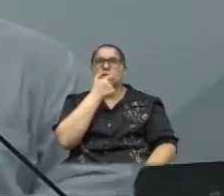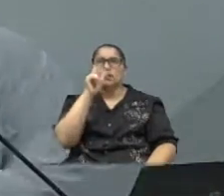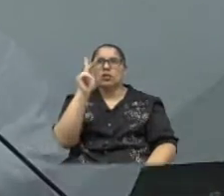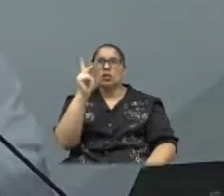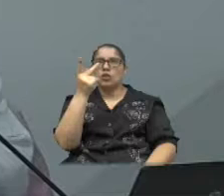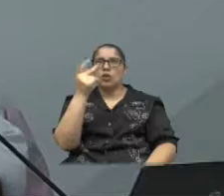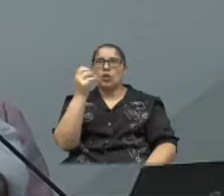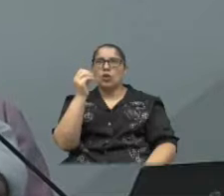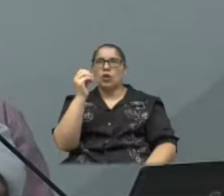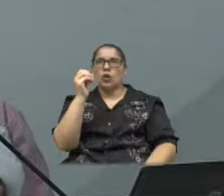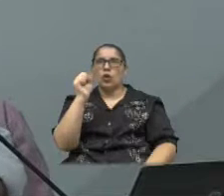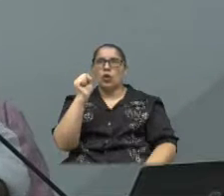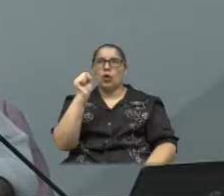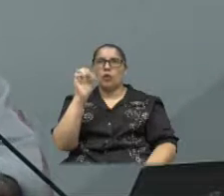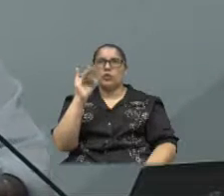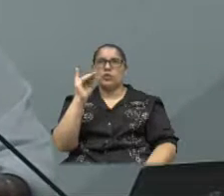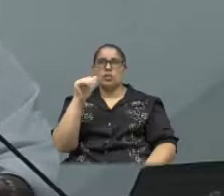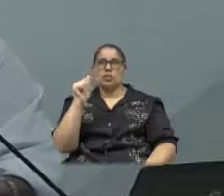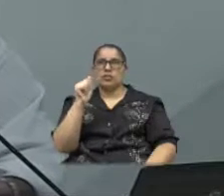de Cristo.